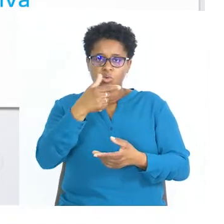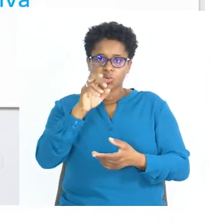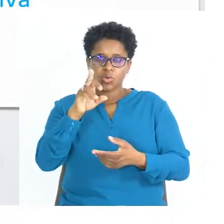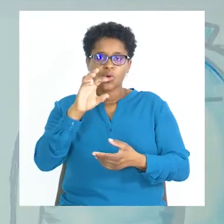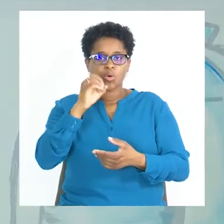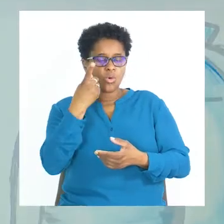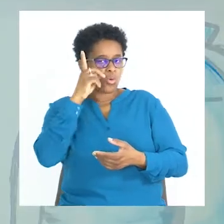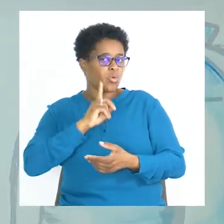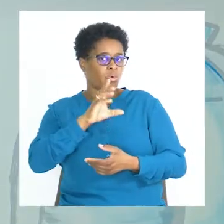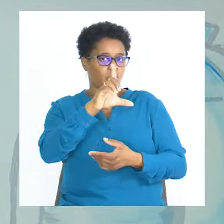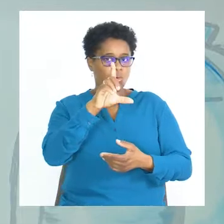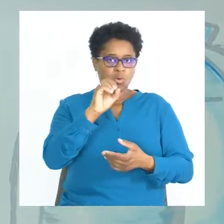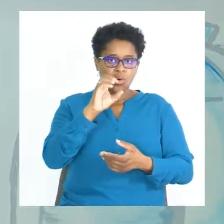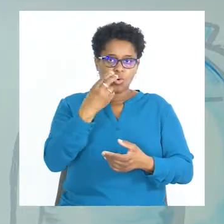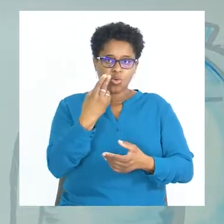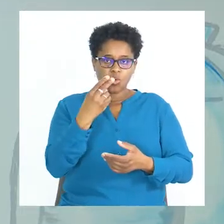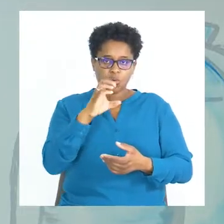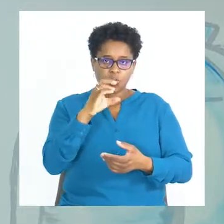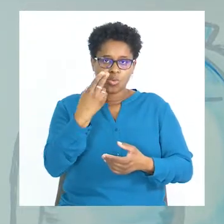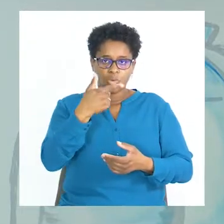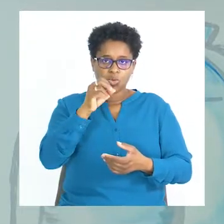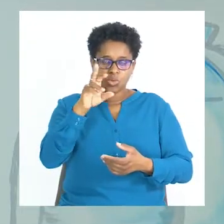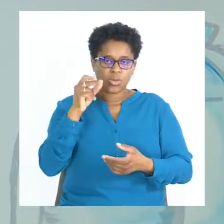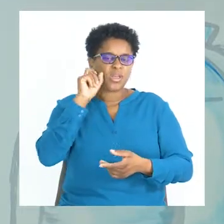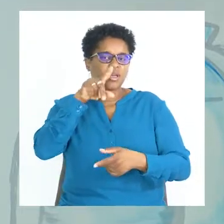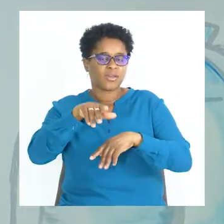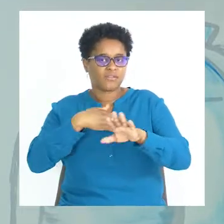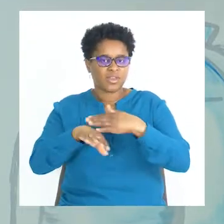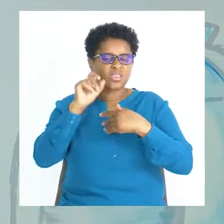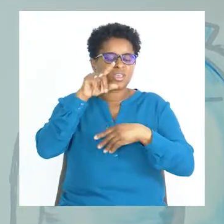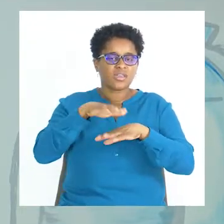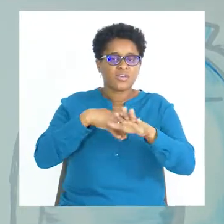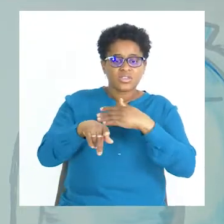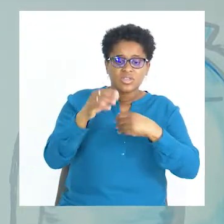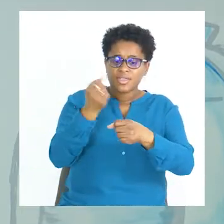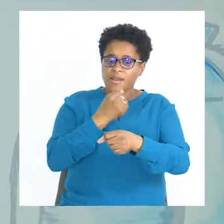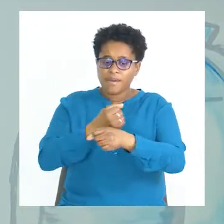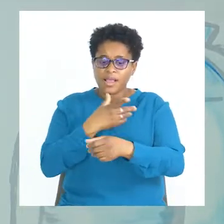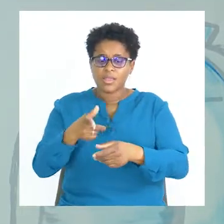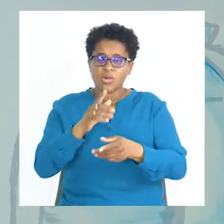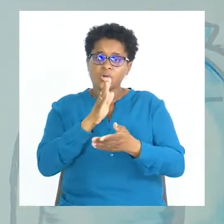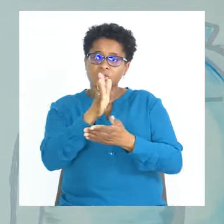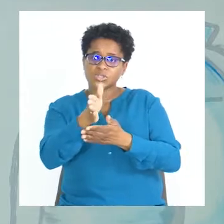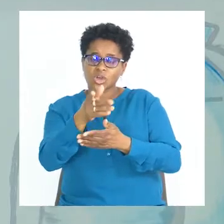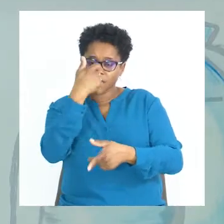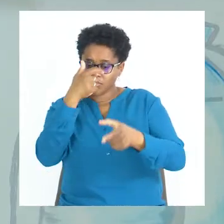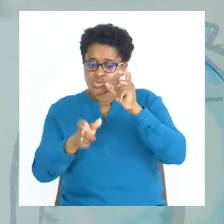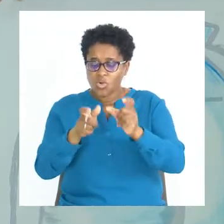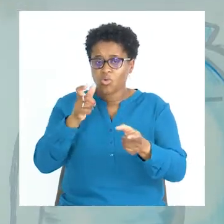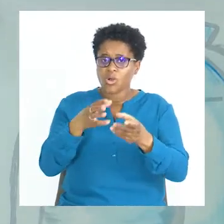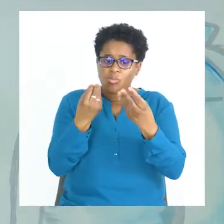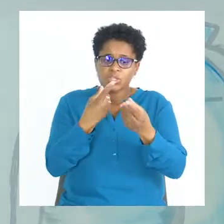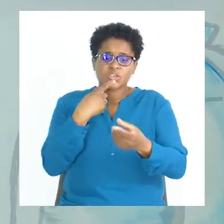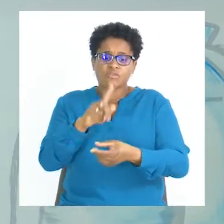produz. Ao fazer isso, trabalha em ação, ou então direciona para a